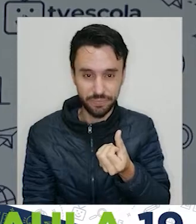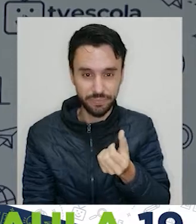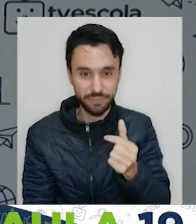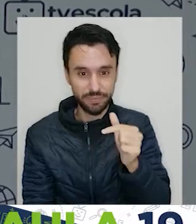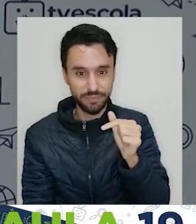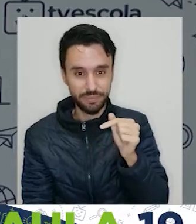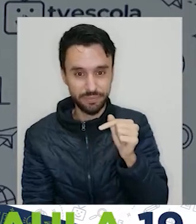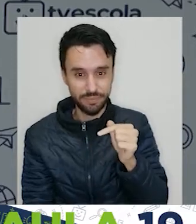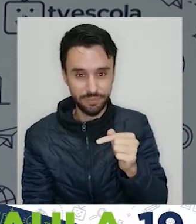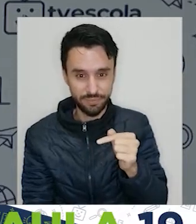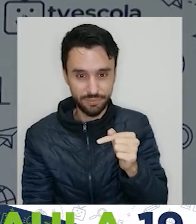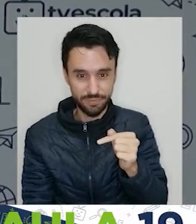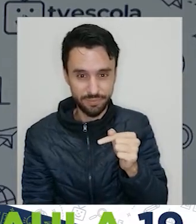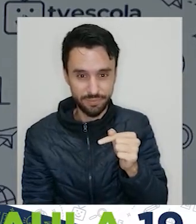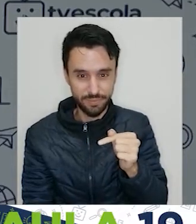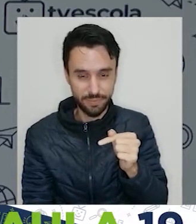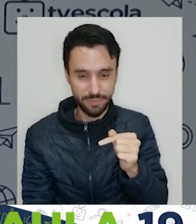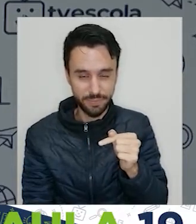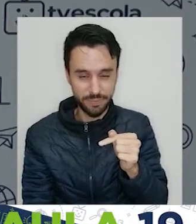seis,